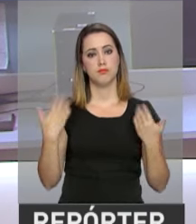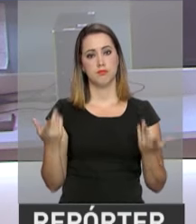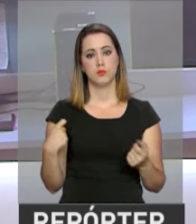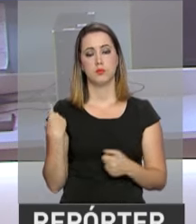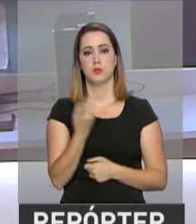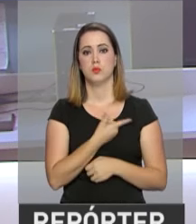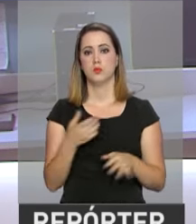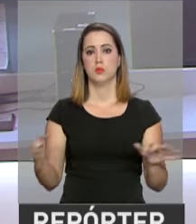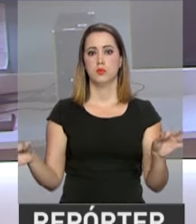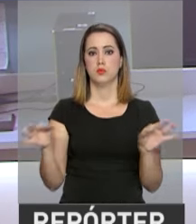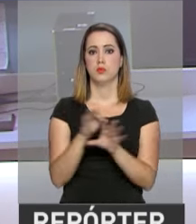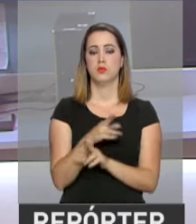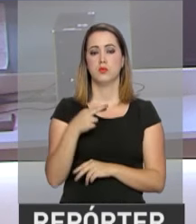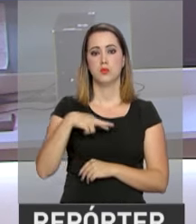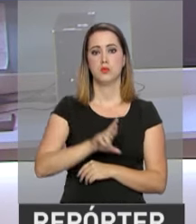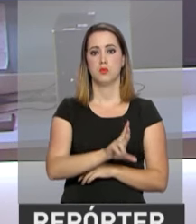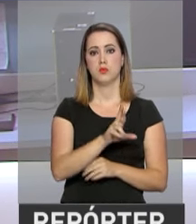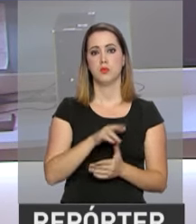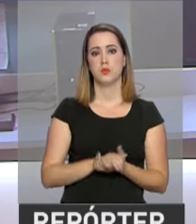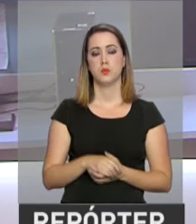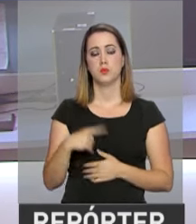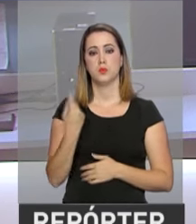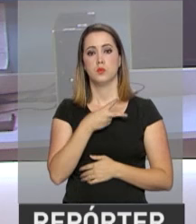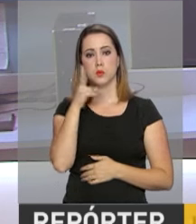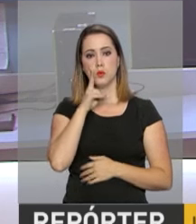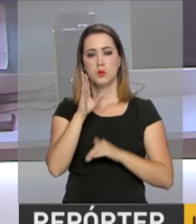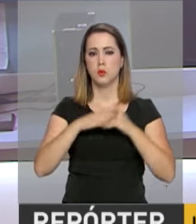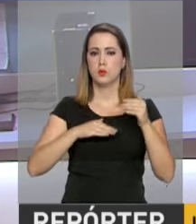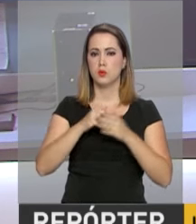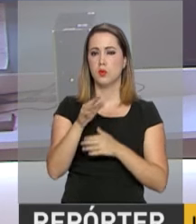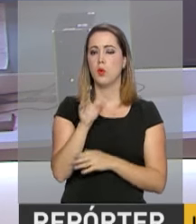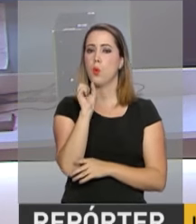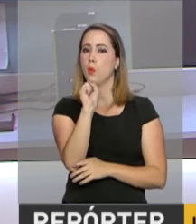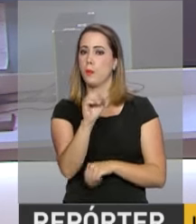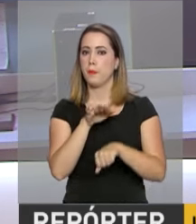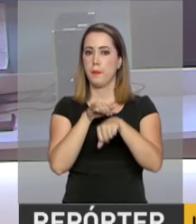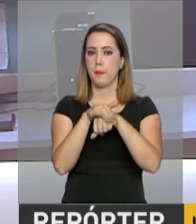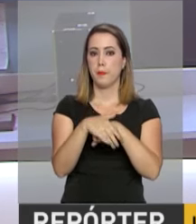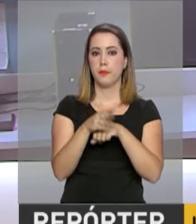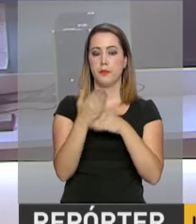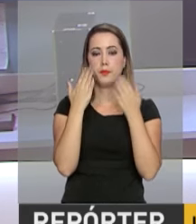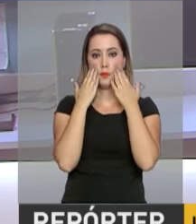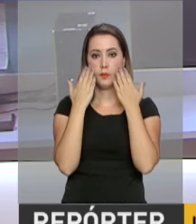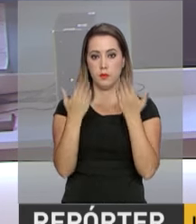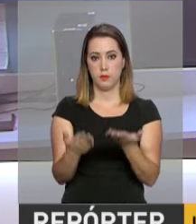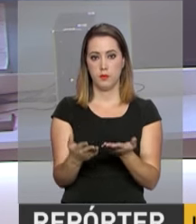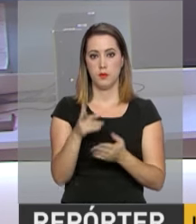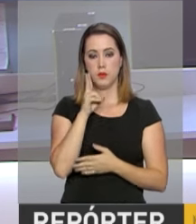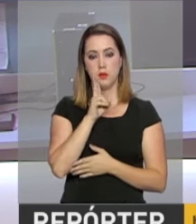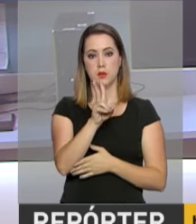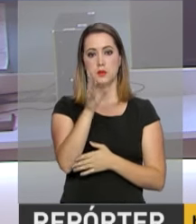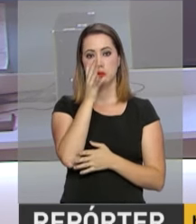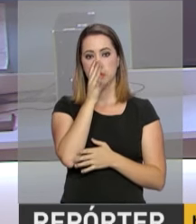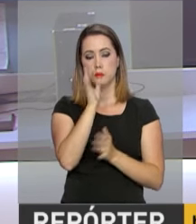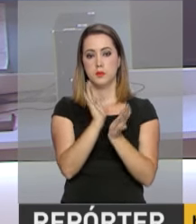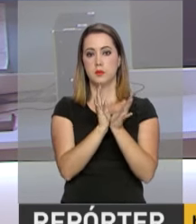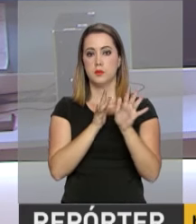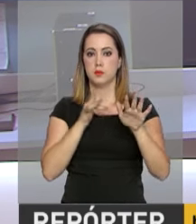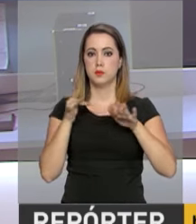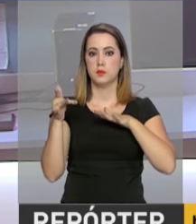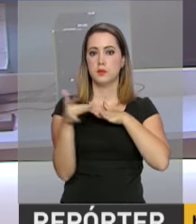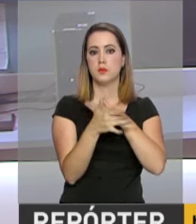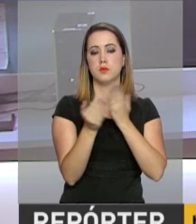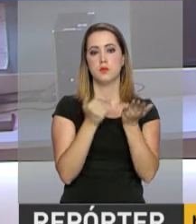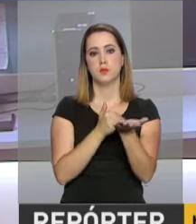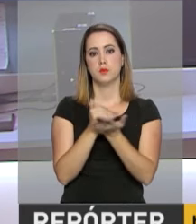encerramos esta edição do repórter nbr nos vemos a qualquer momento daqui a pouco às oito da noite na próxima edição acompanhe as novidades também pelas nossas